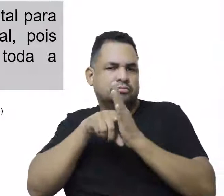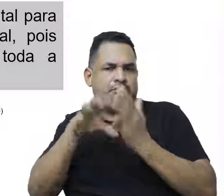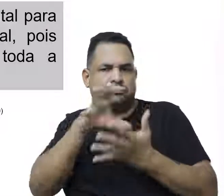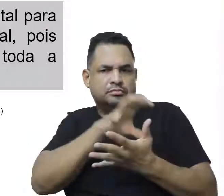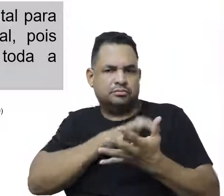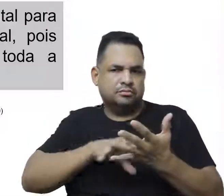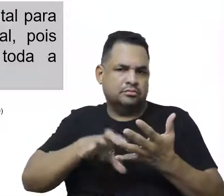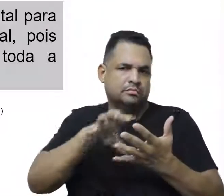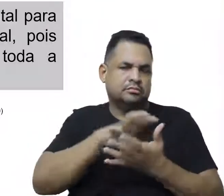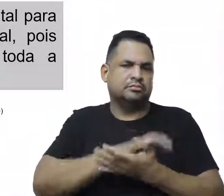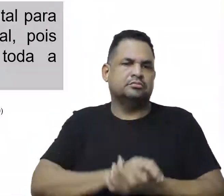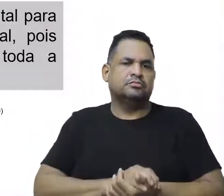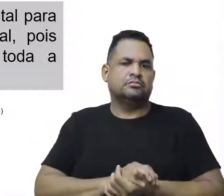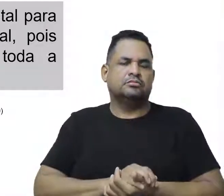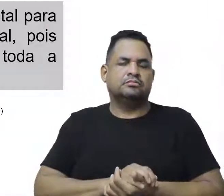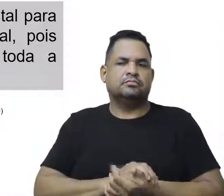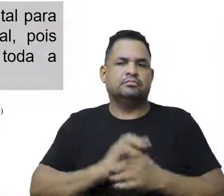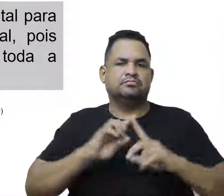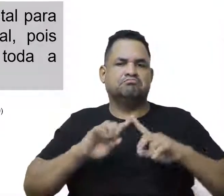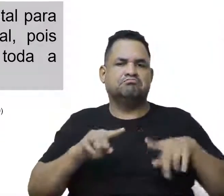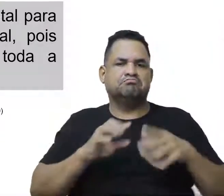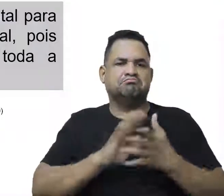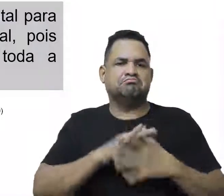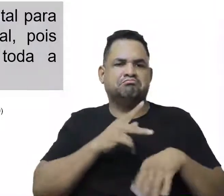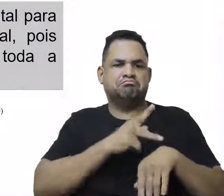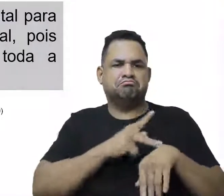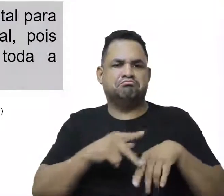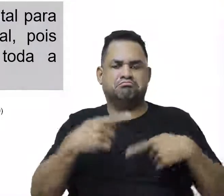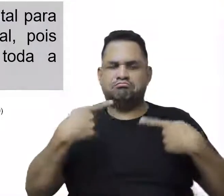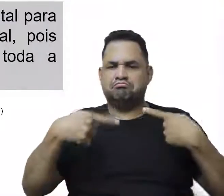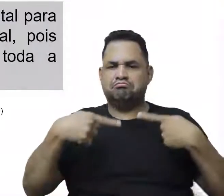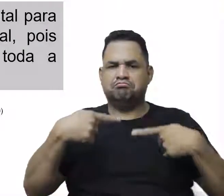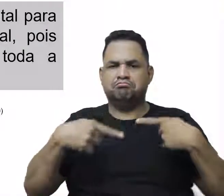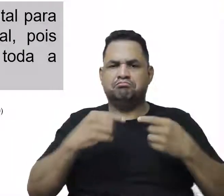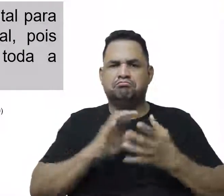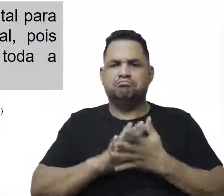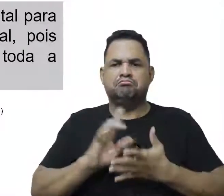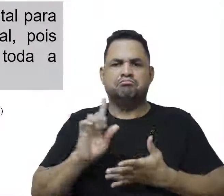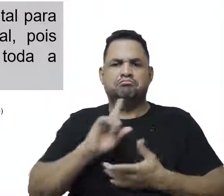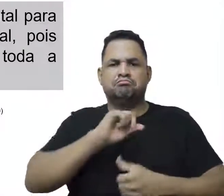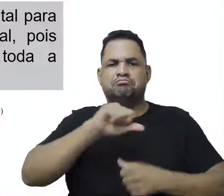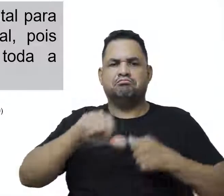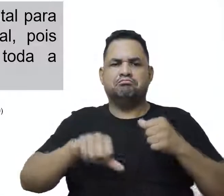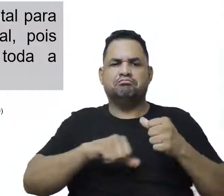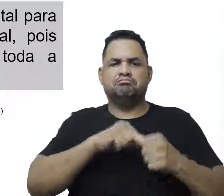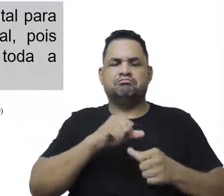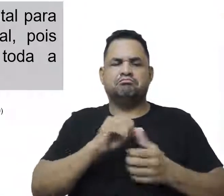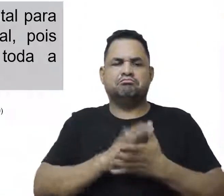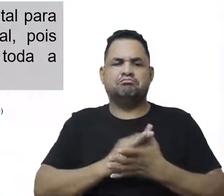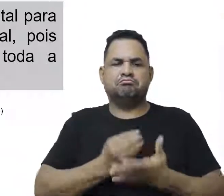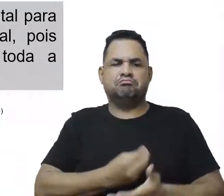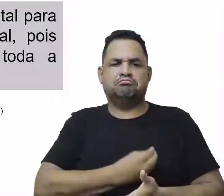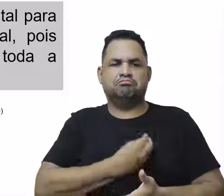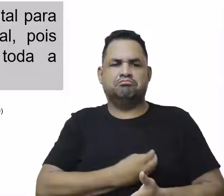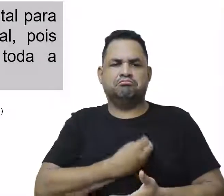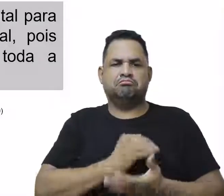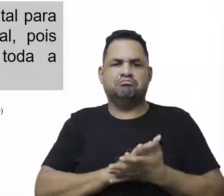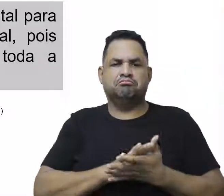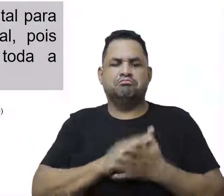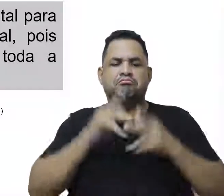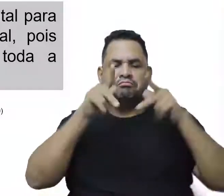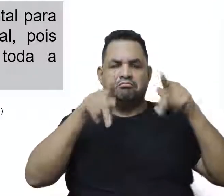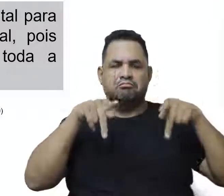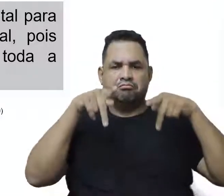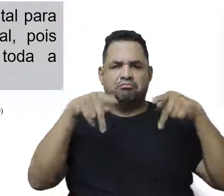Revolução Francesa mas eu considerou puramente política já que não alterou substancialmente a vida